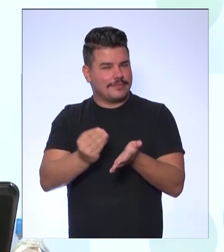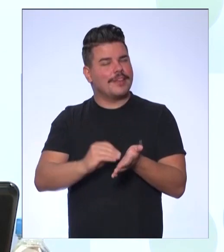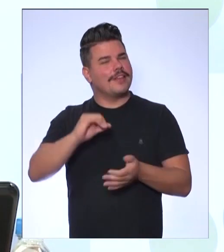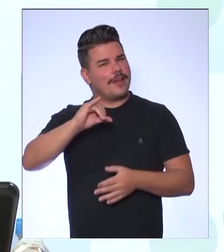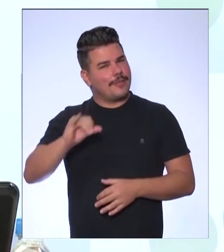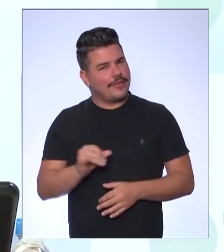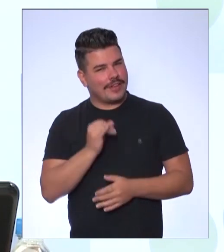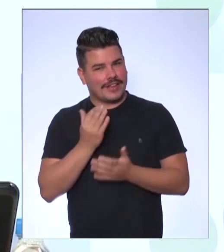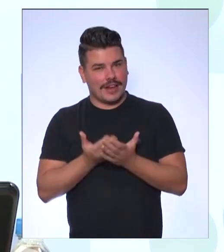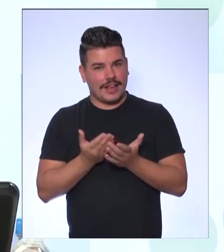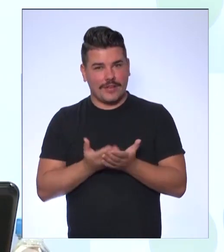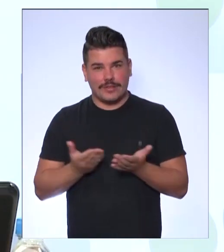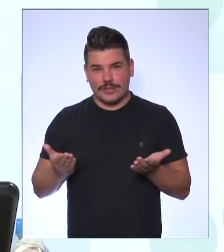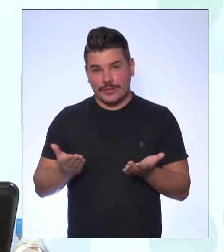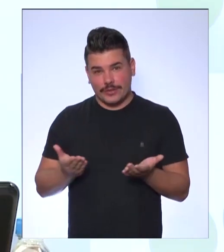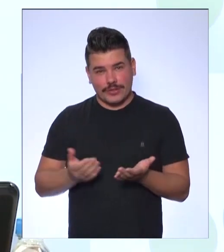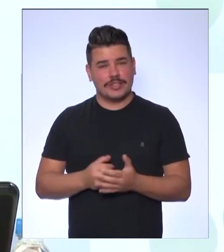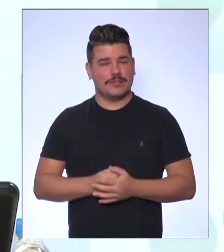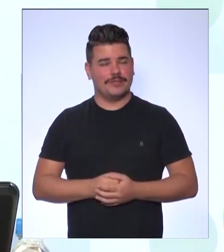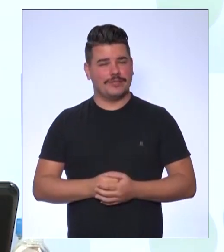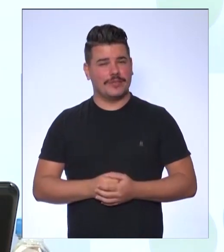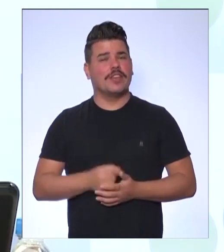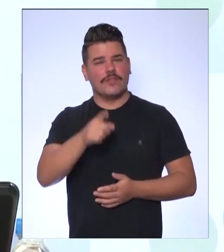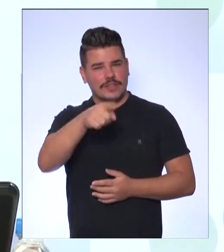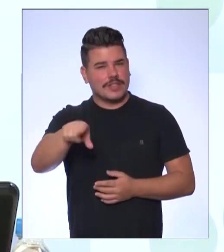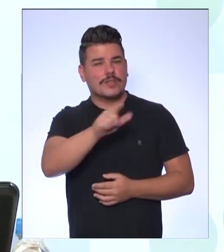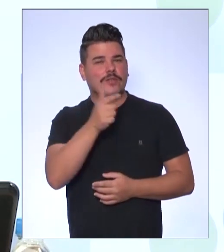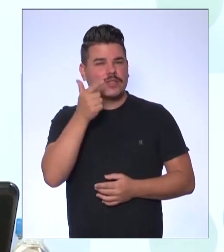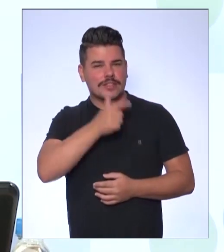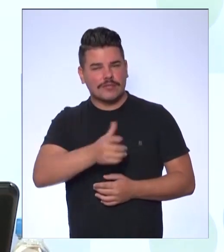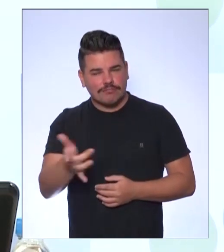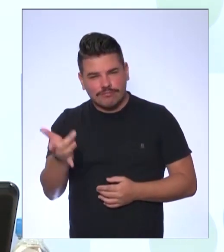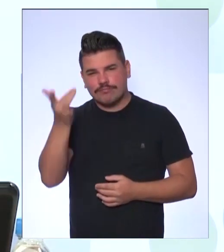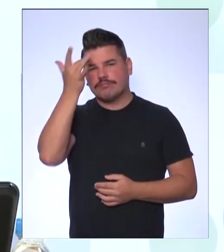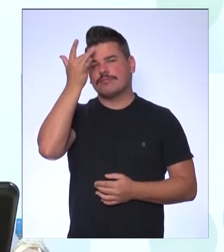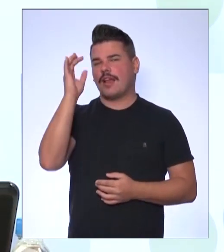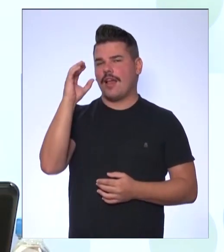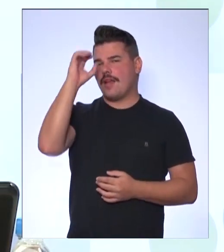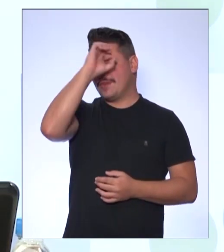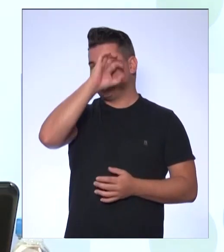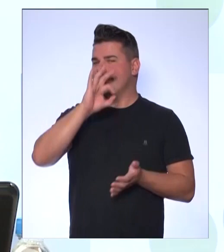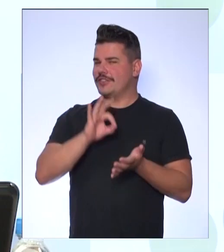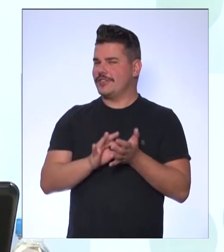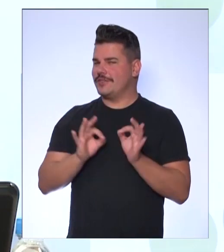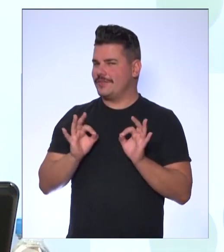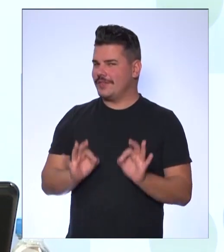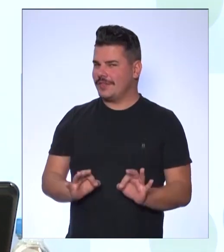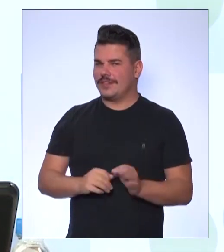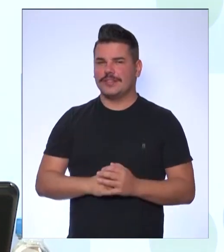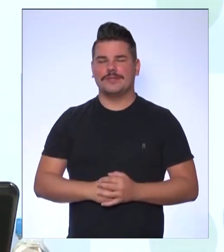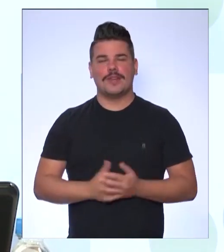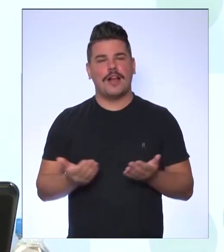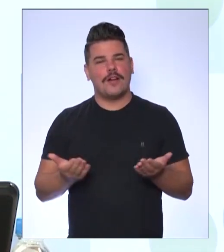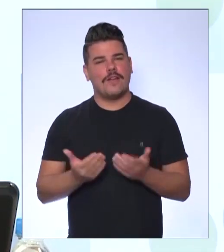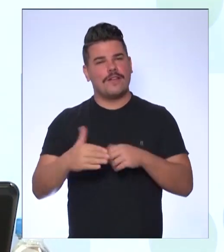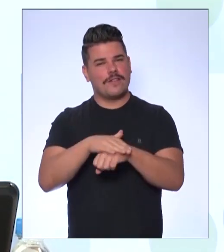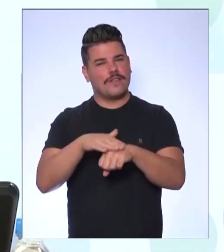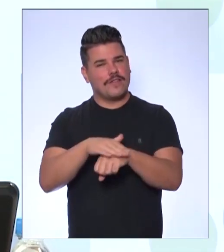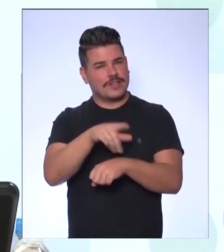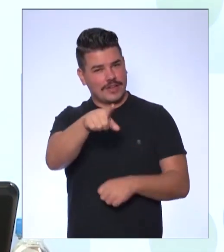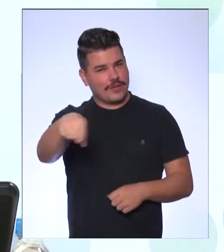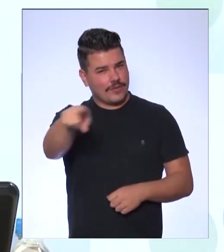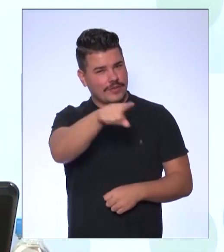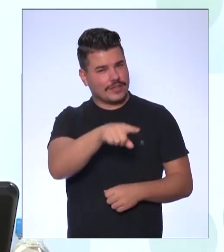desta aula e que a habilidade seja realmente desenvolvida, né? Vou começar com vocês de uma